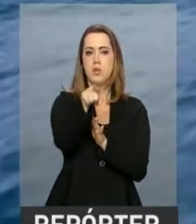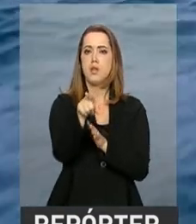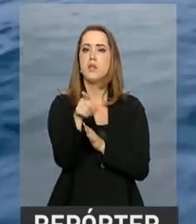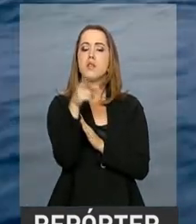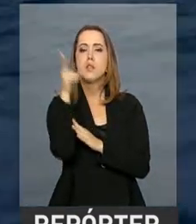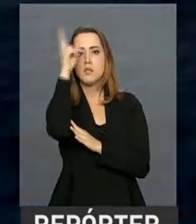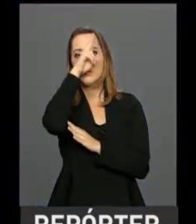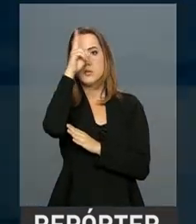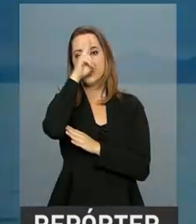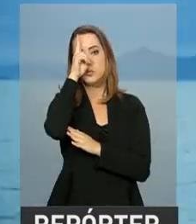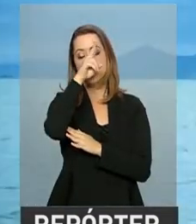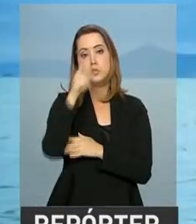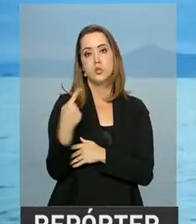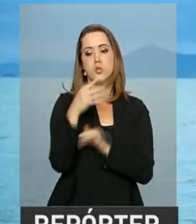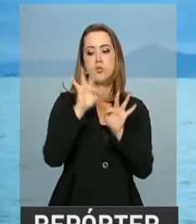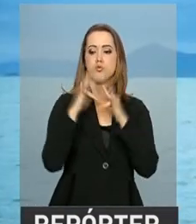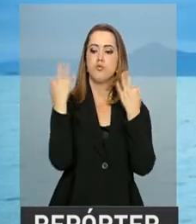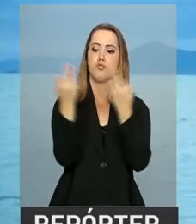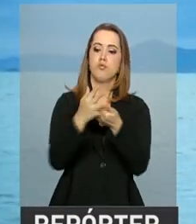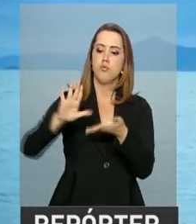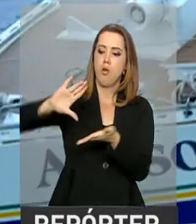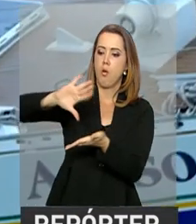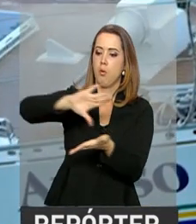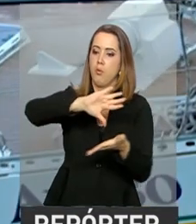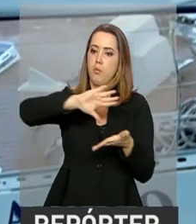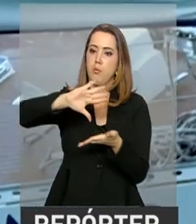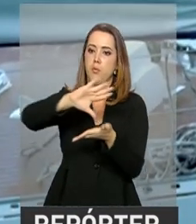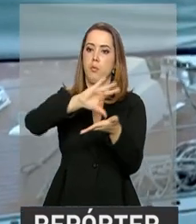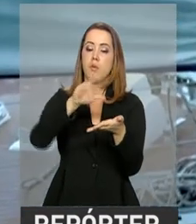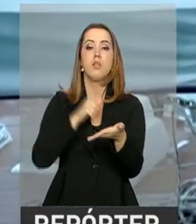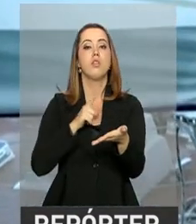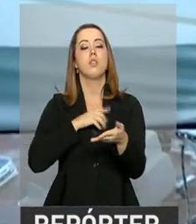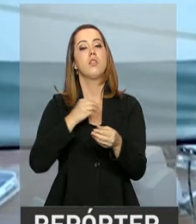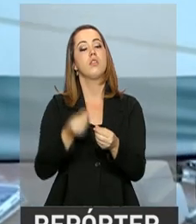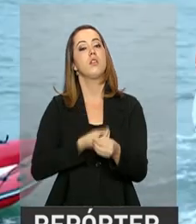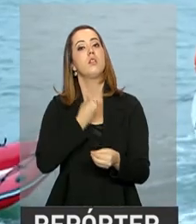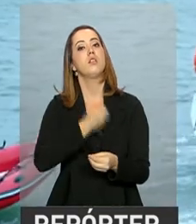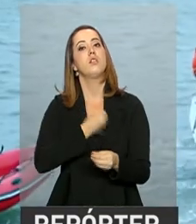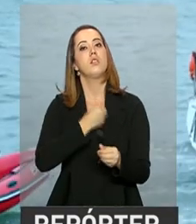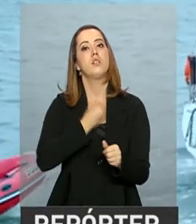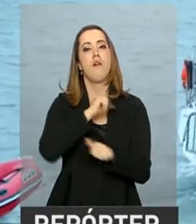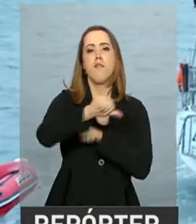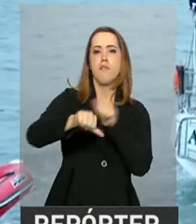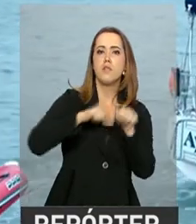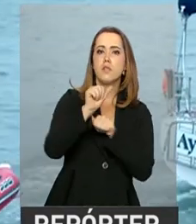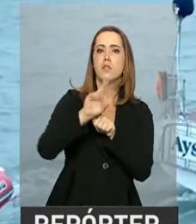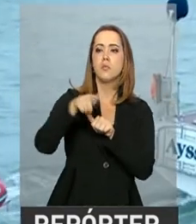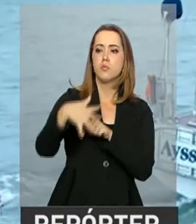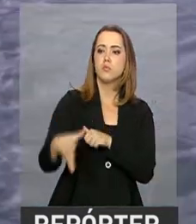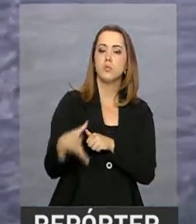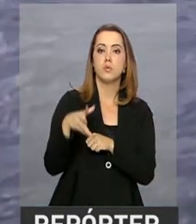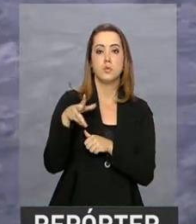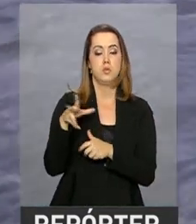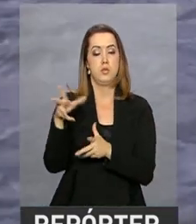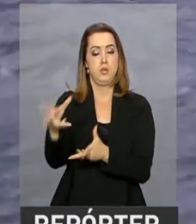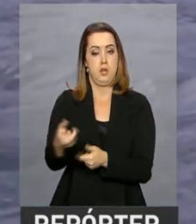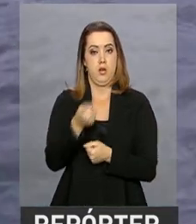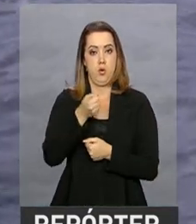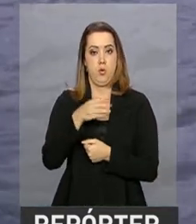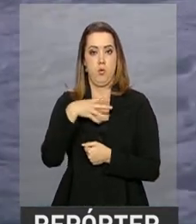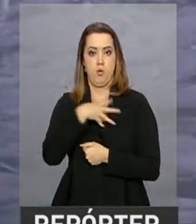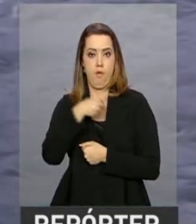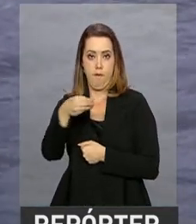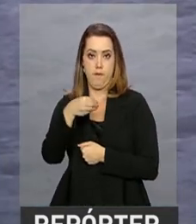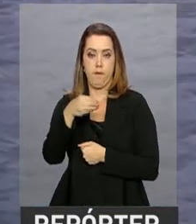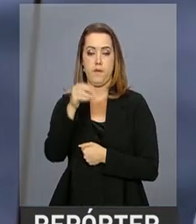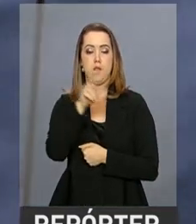ao redor do mundo a Bordo de um veleiro e tem suas vidas transformadas ao receber a menina orfan Cat a produção foi filmada